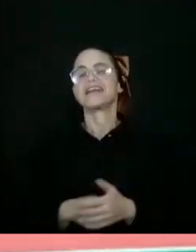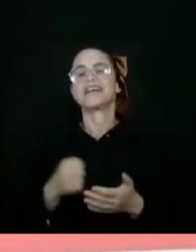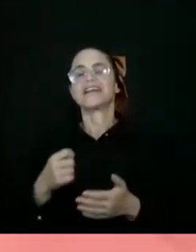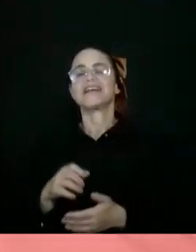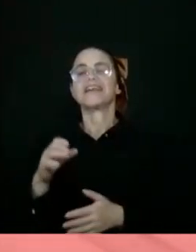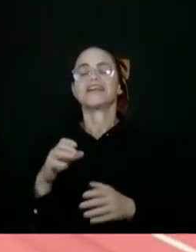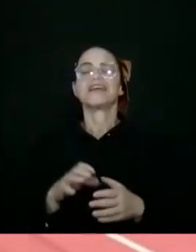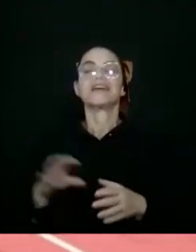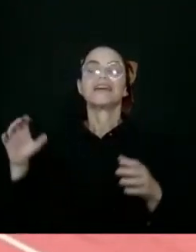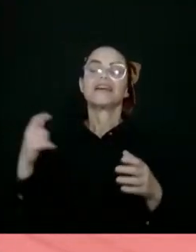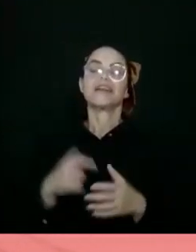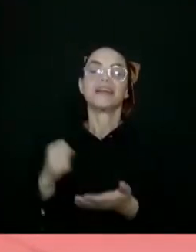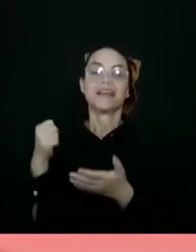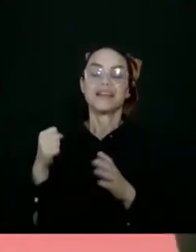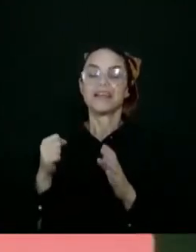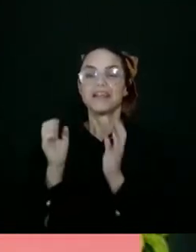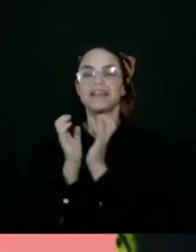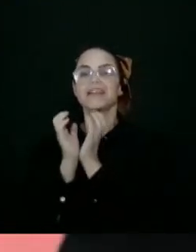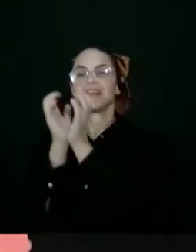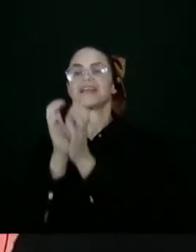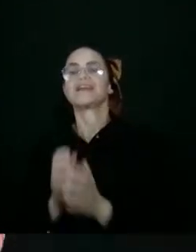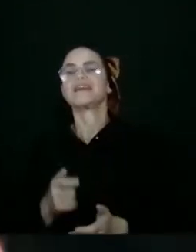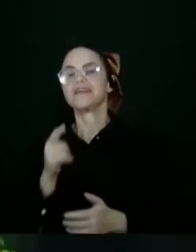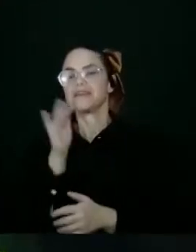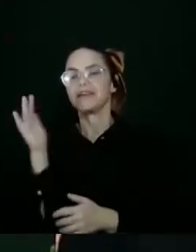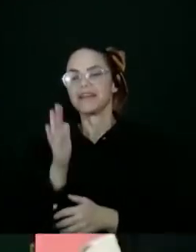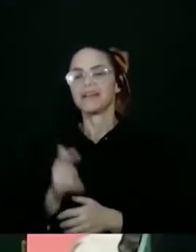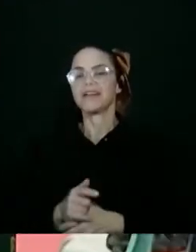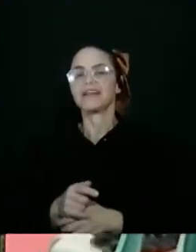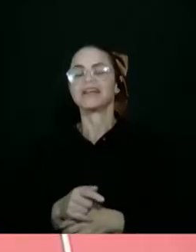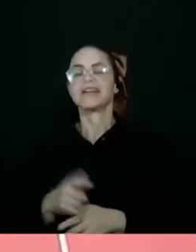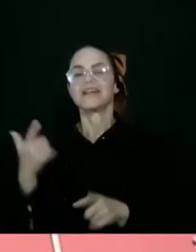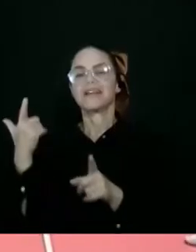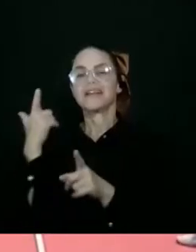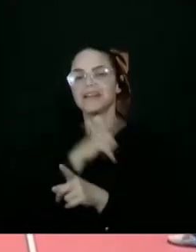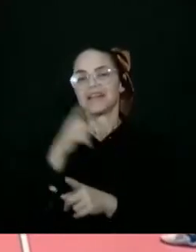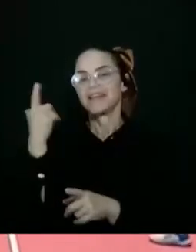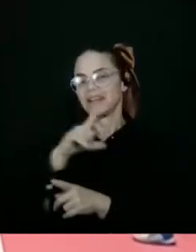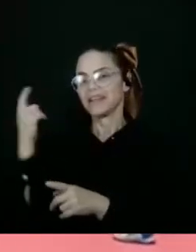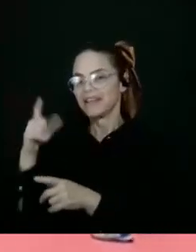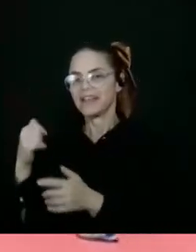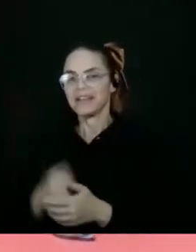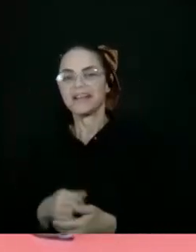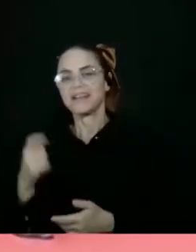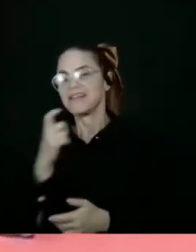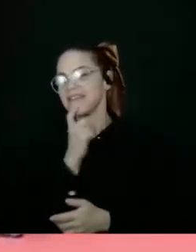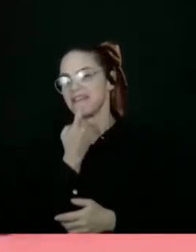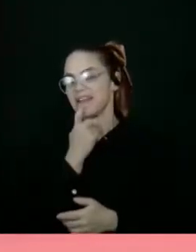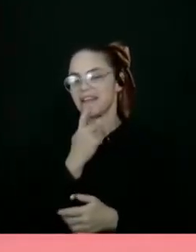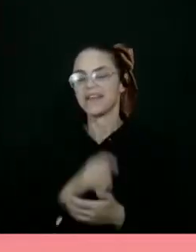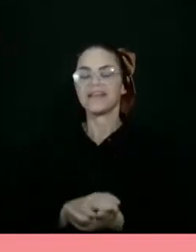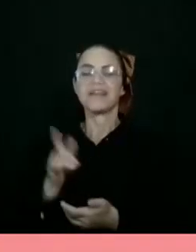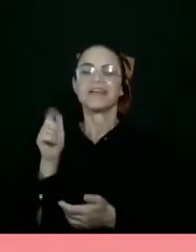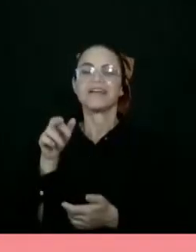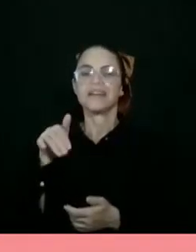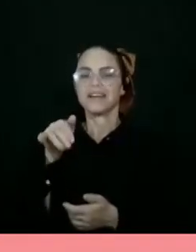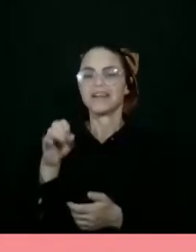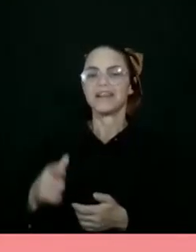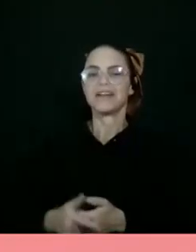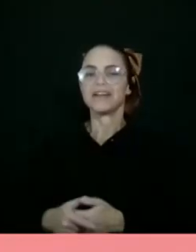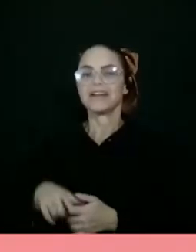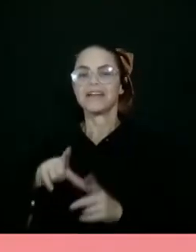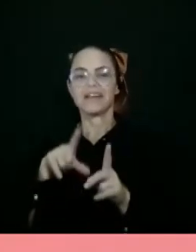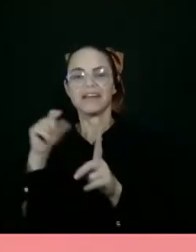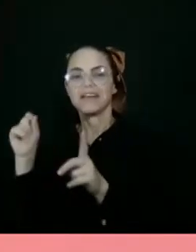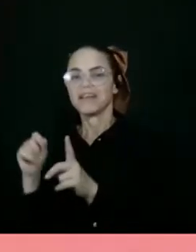vai recheando a galeria de conquistas de Campinas. O levantador Bruninho foi eleito o melhor em